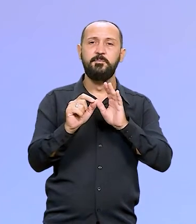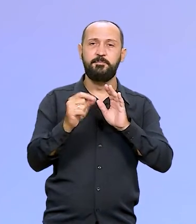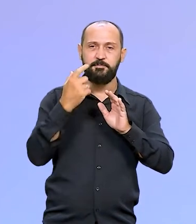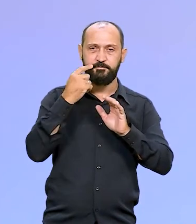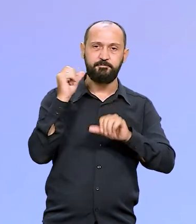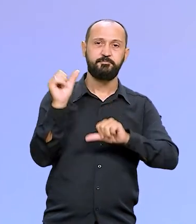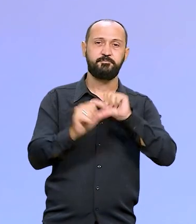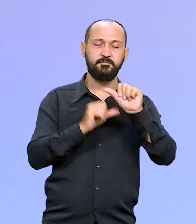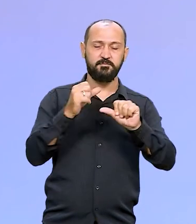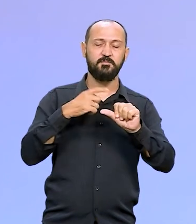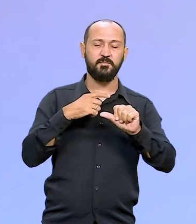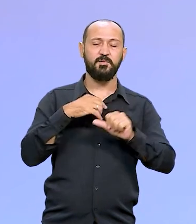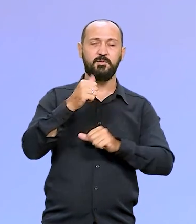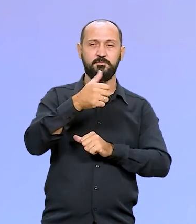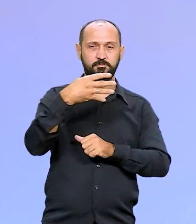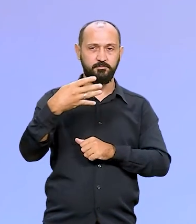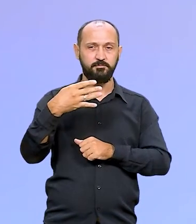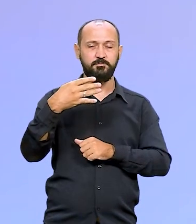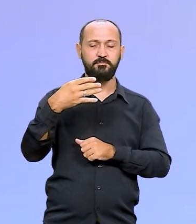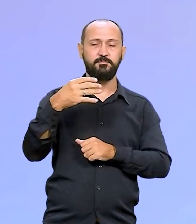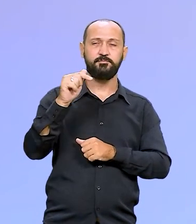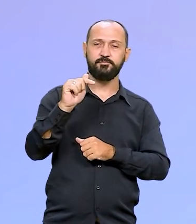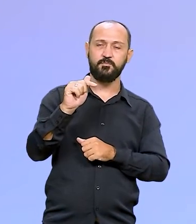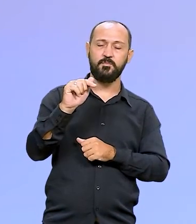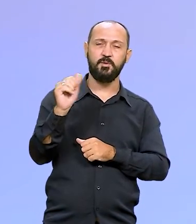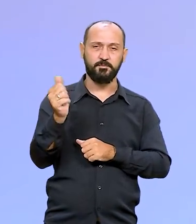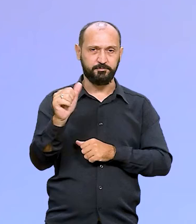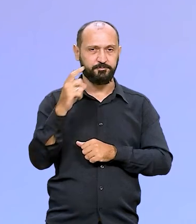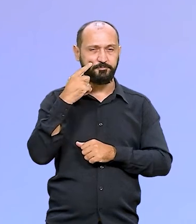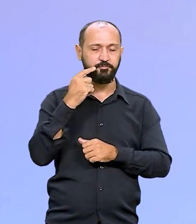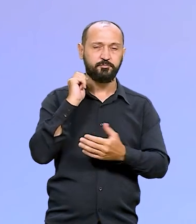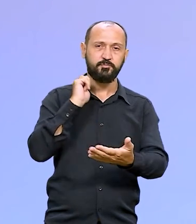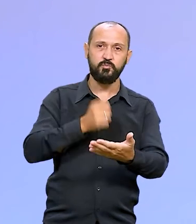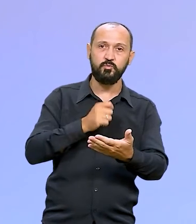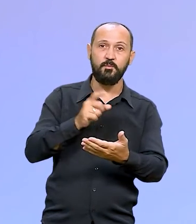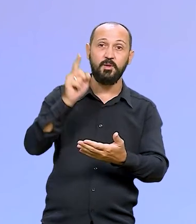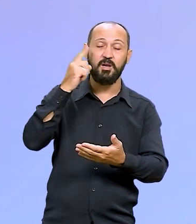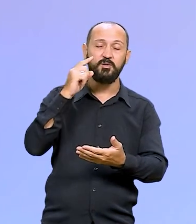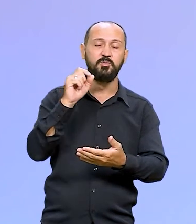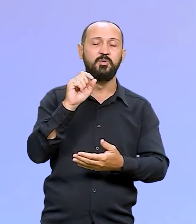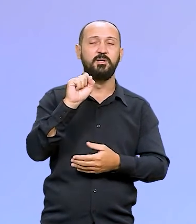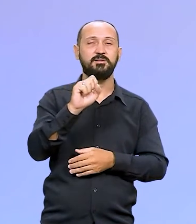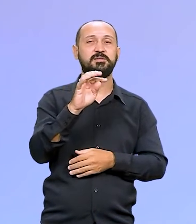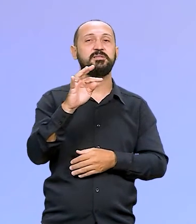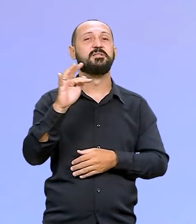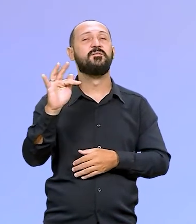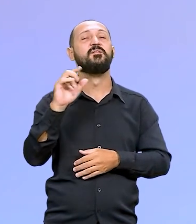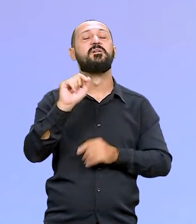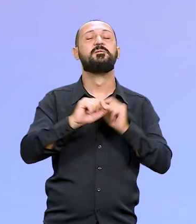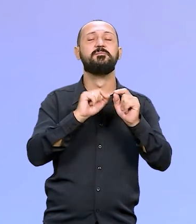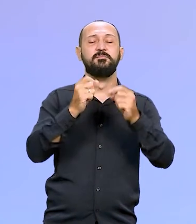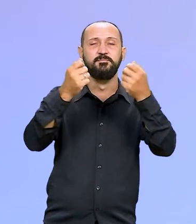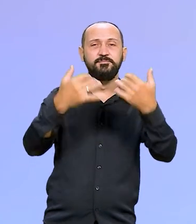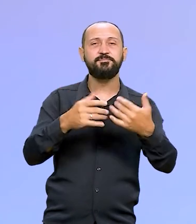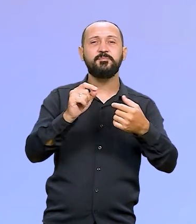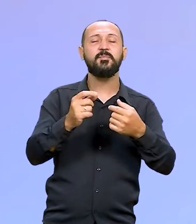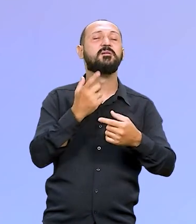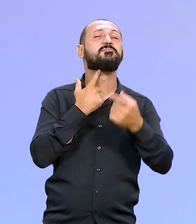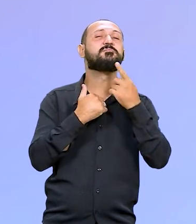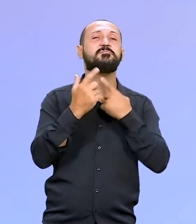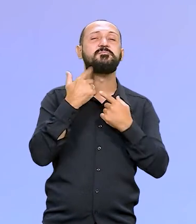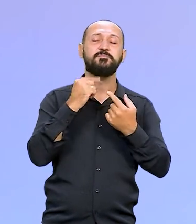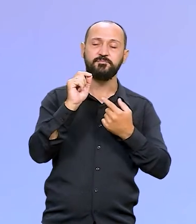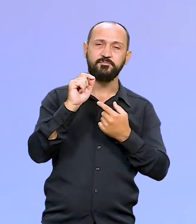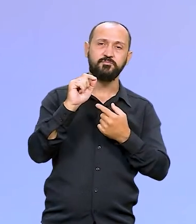lei, né, e até a alteração que teve agora com a 14.711 e esse julgamento do STF, ele nada mais traz do que